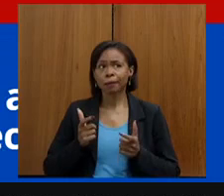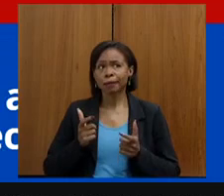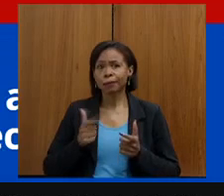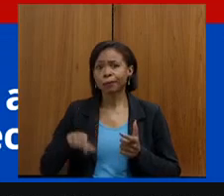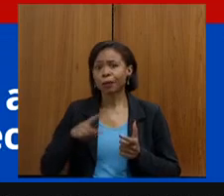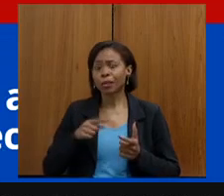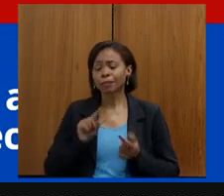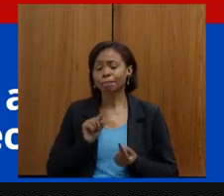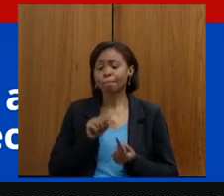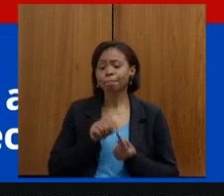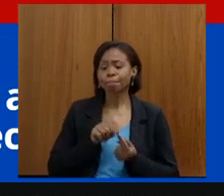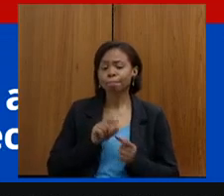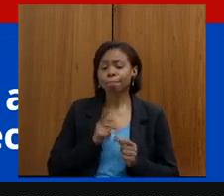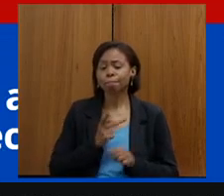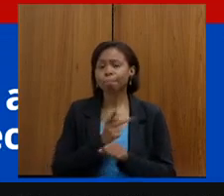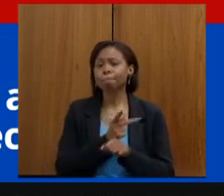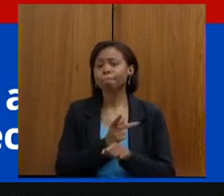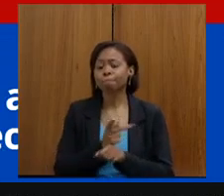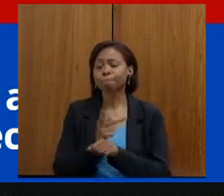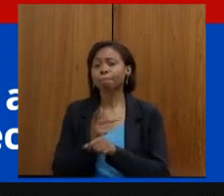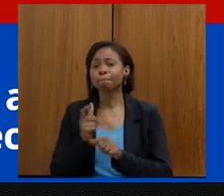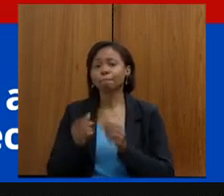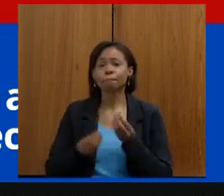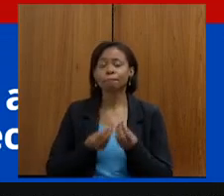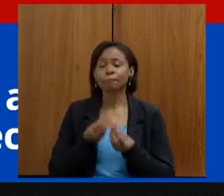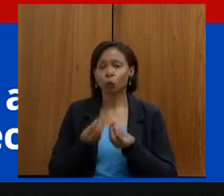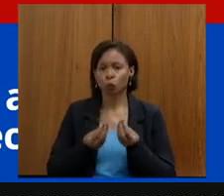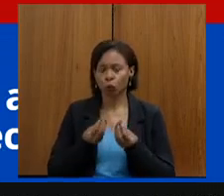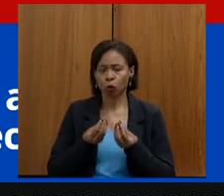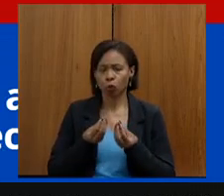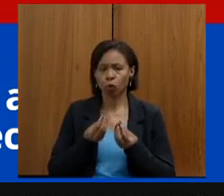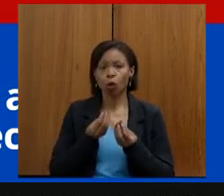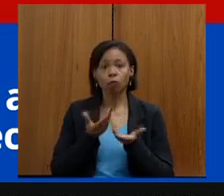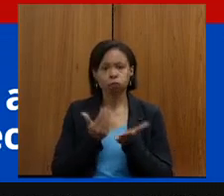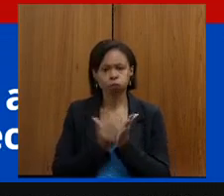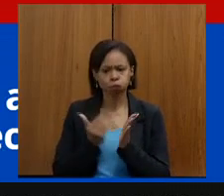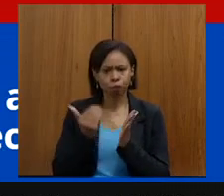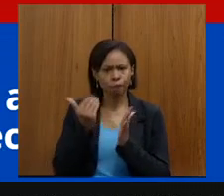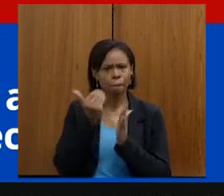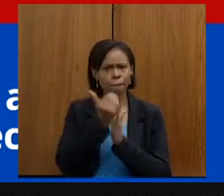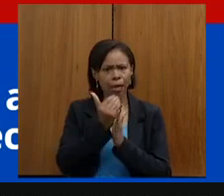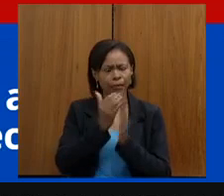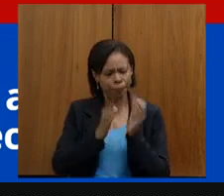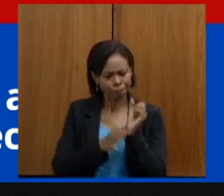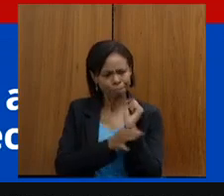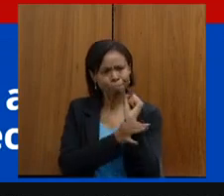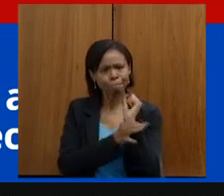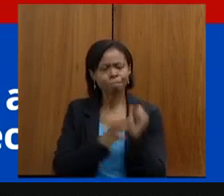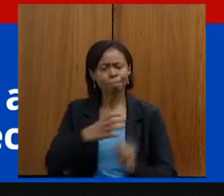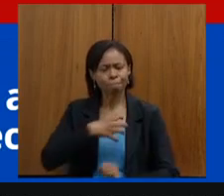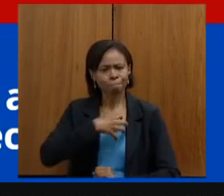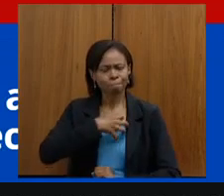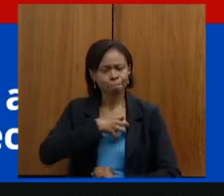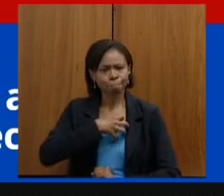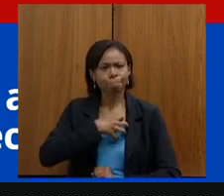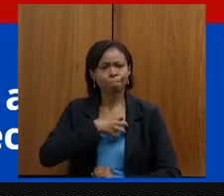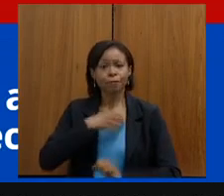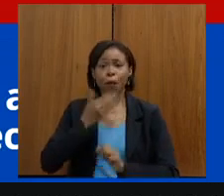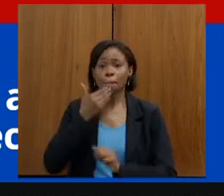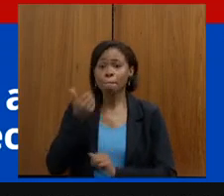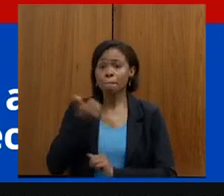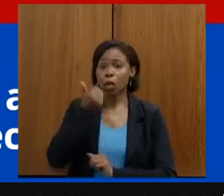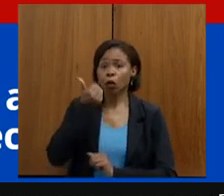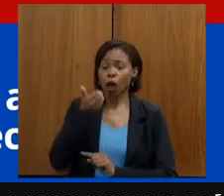onde a gente vai então é seguro aumentar a sensação de segurança e e também melhorar nossa a